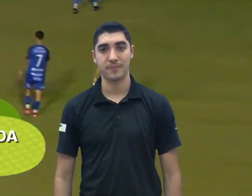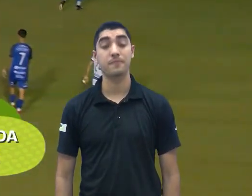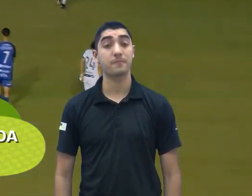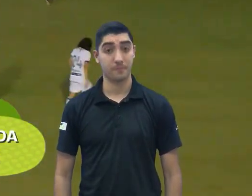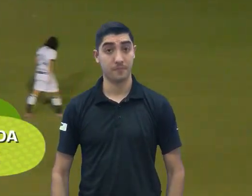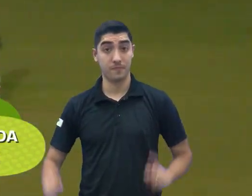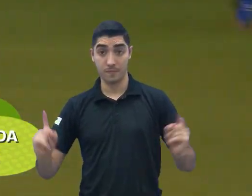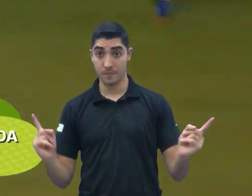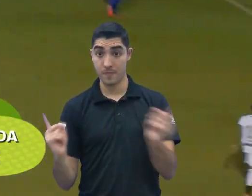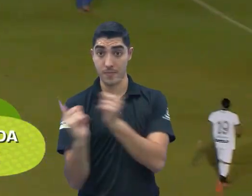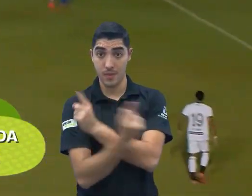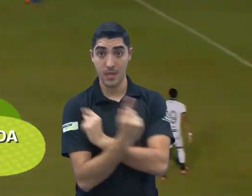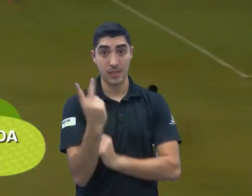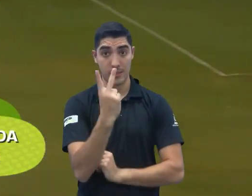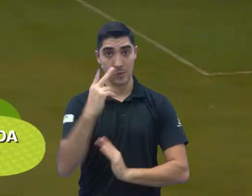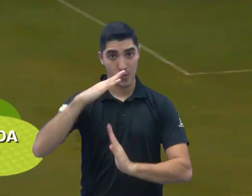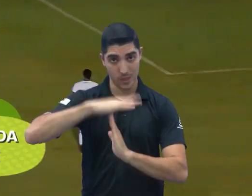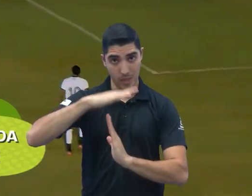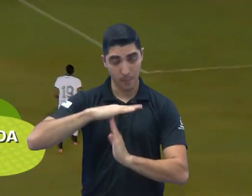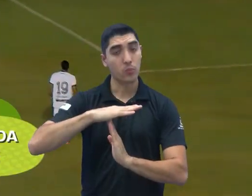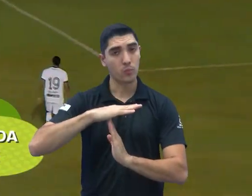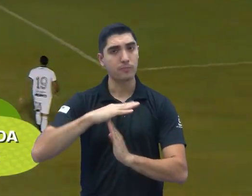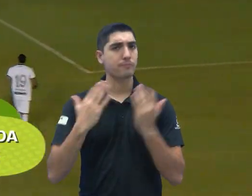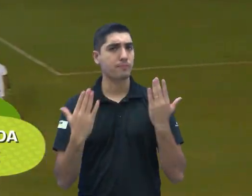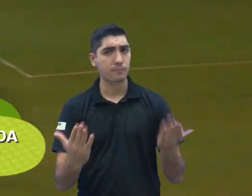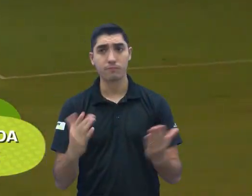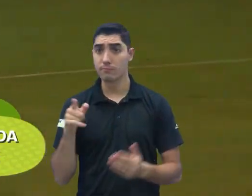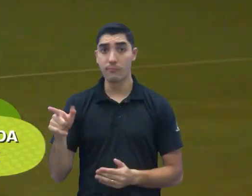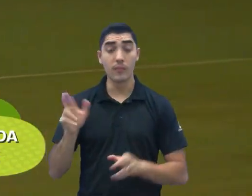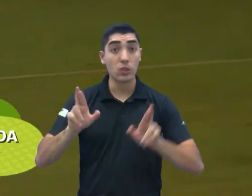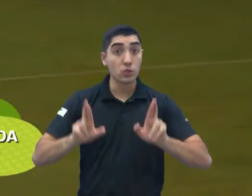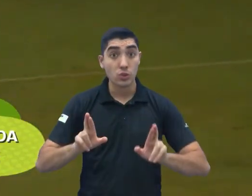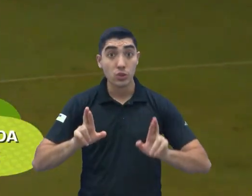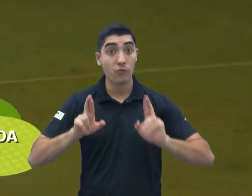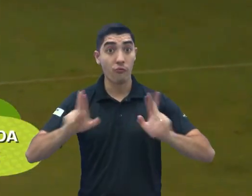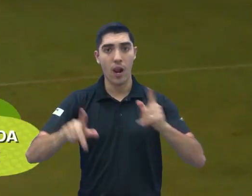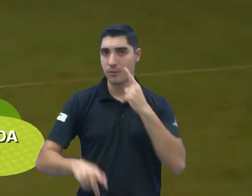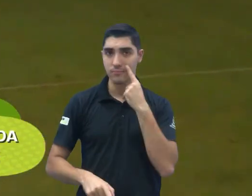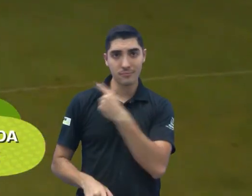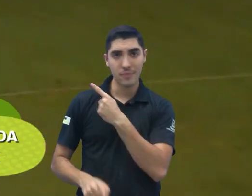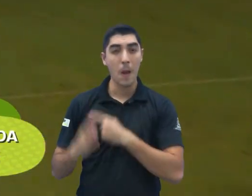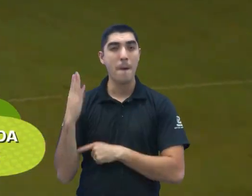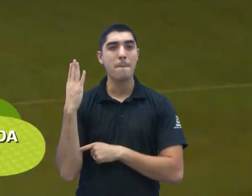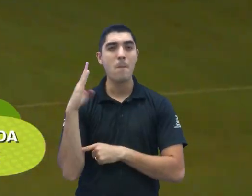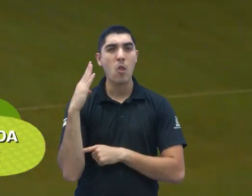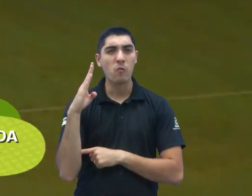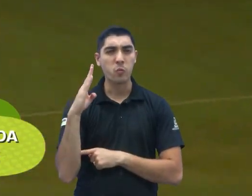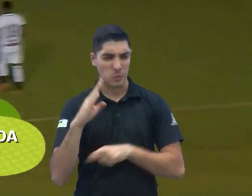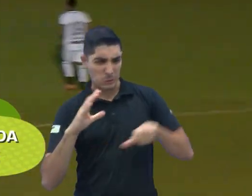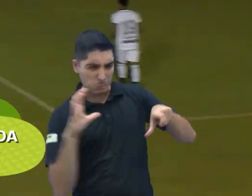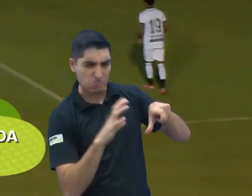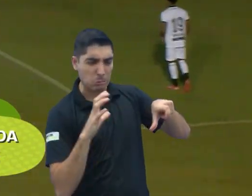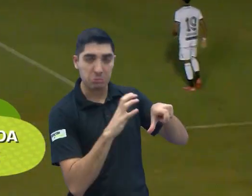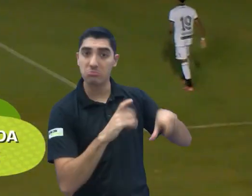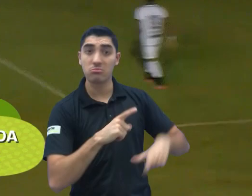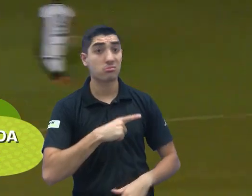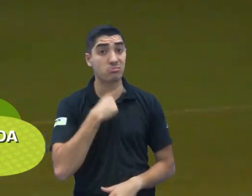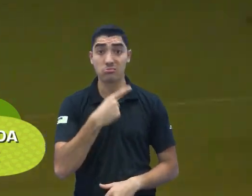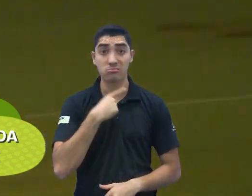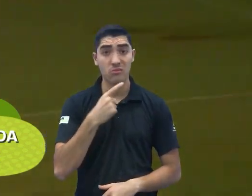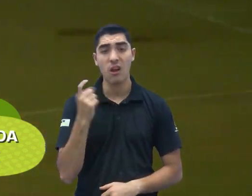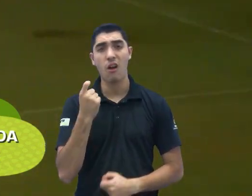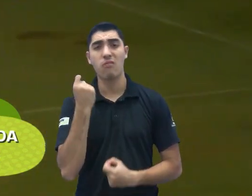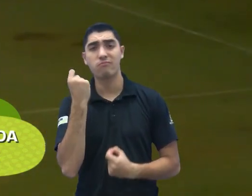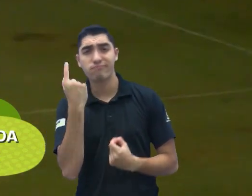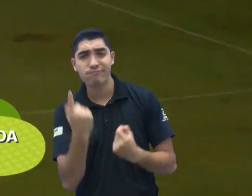No segundo tempo, o jogo tomou outro rumo. O Botafogo não era mais tão elétrico. O gás do fogão